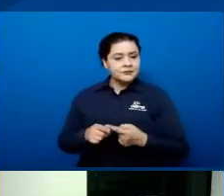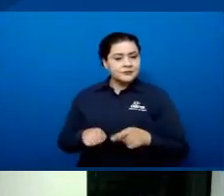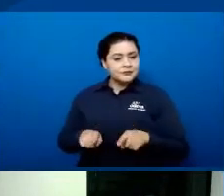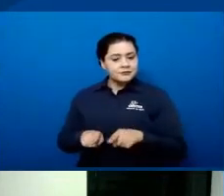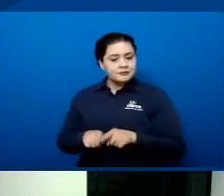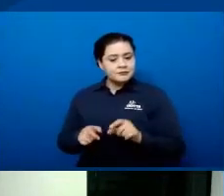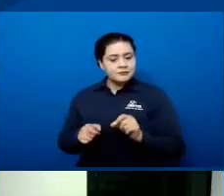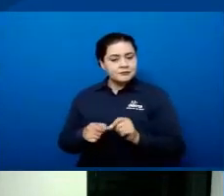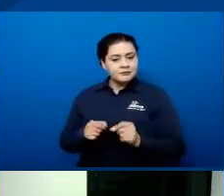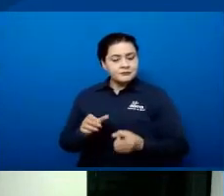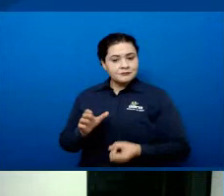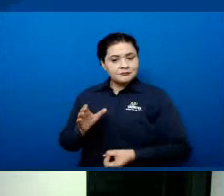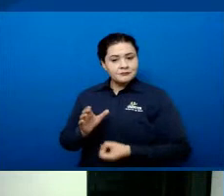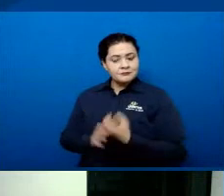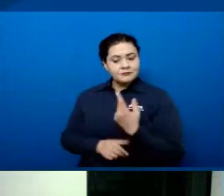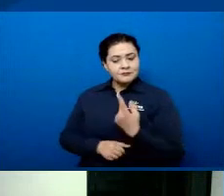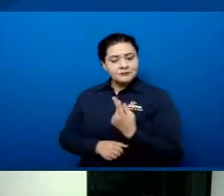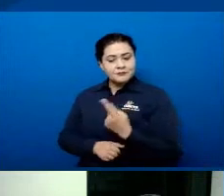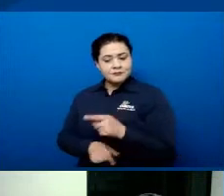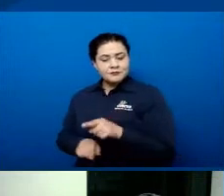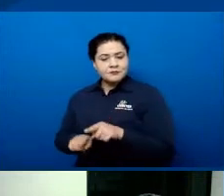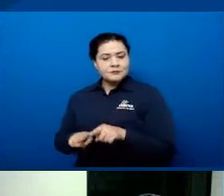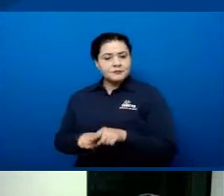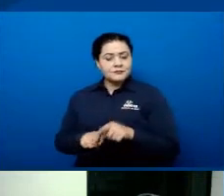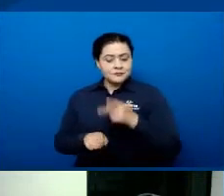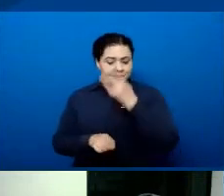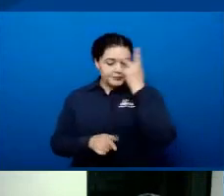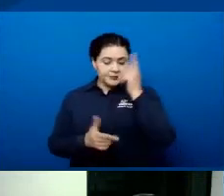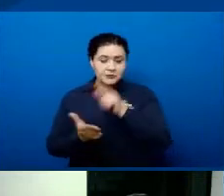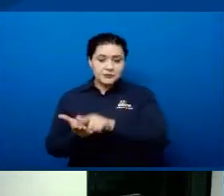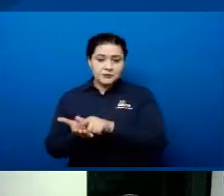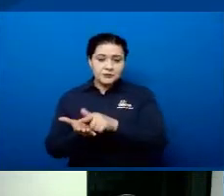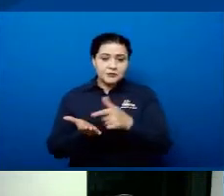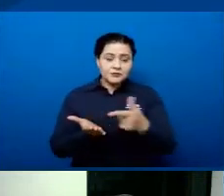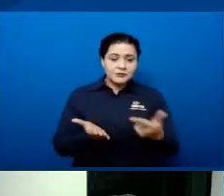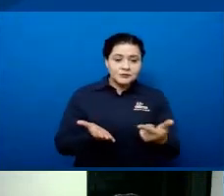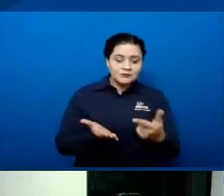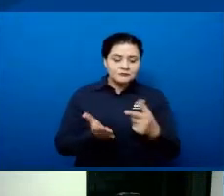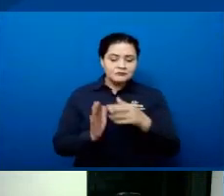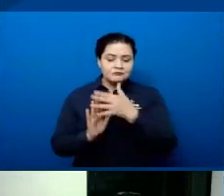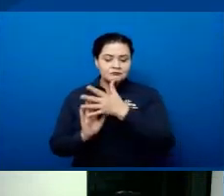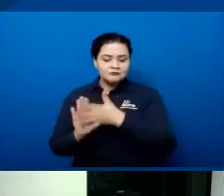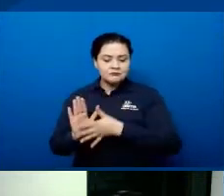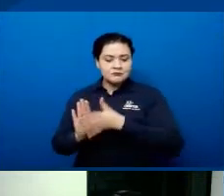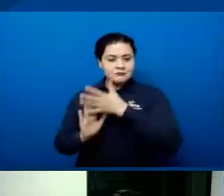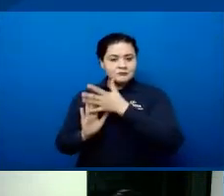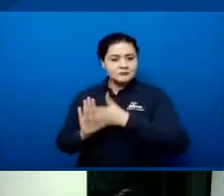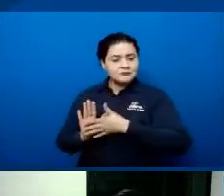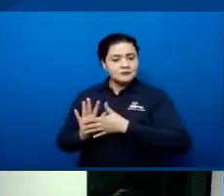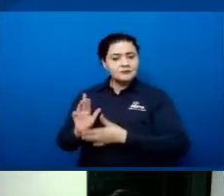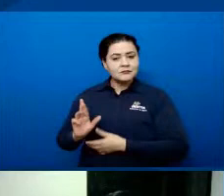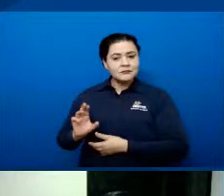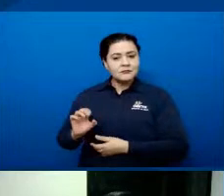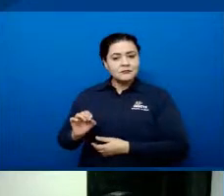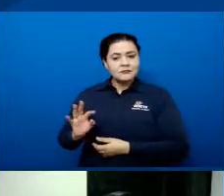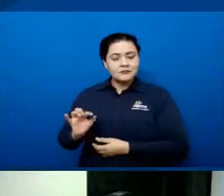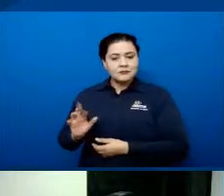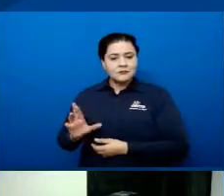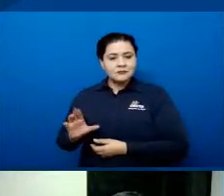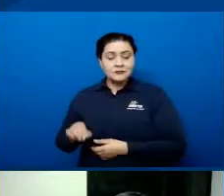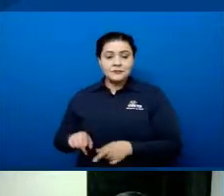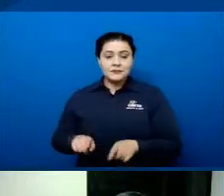a produção dele, a gente tem jornalista que cria do roteiro, a gente tem um revisor novamente da área, então o